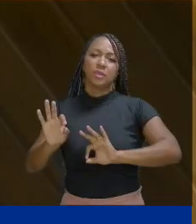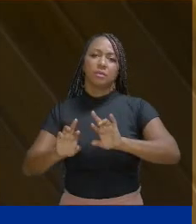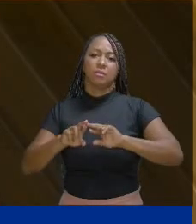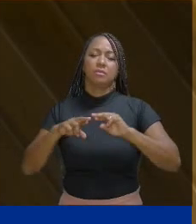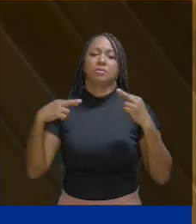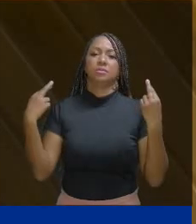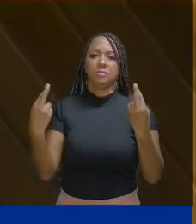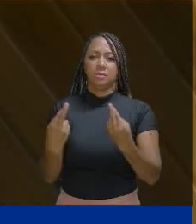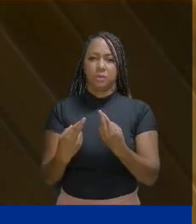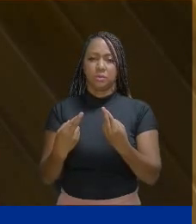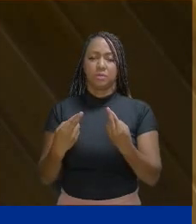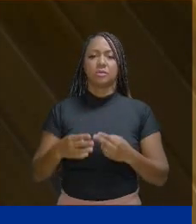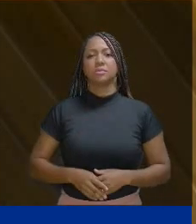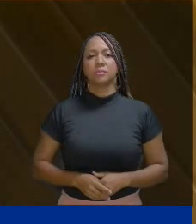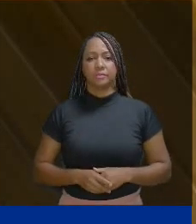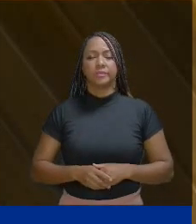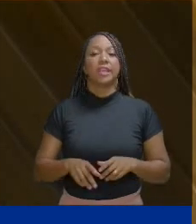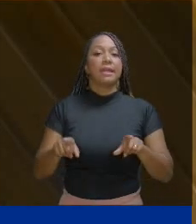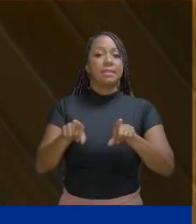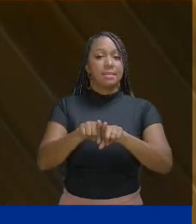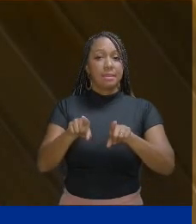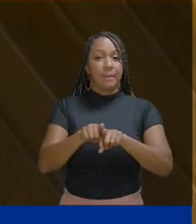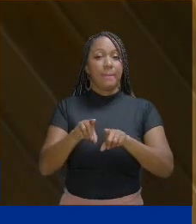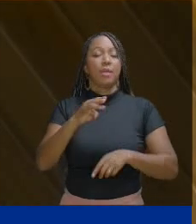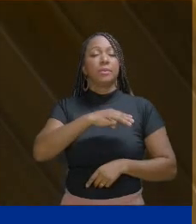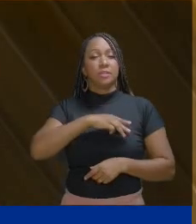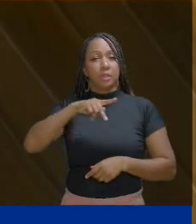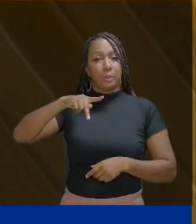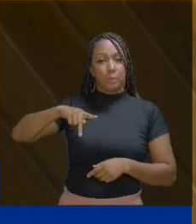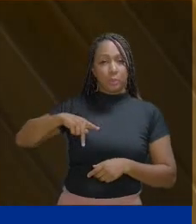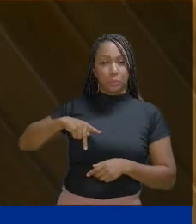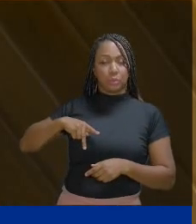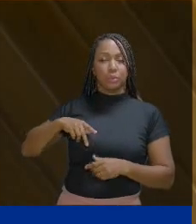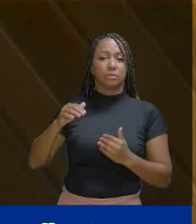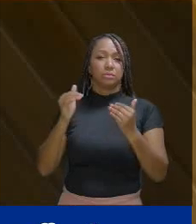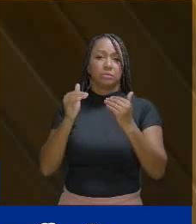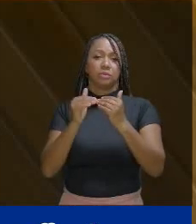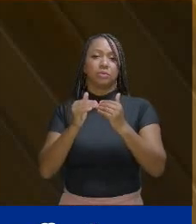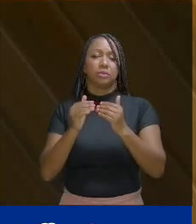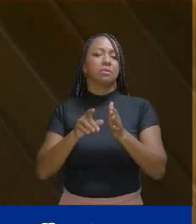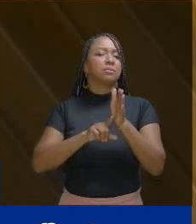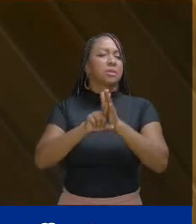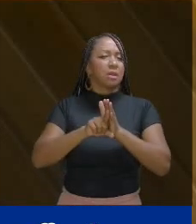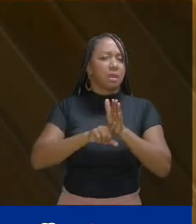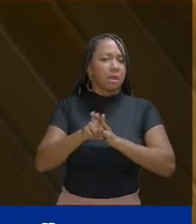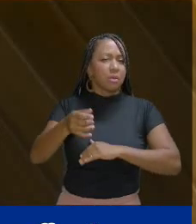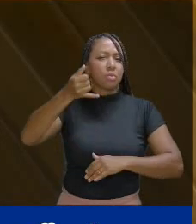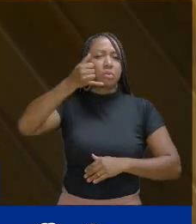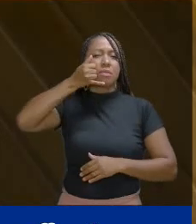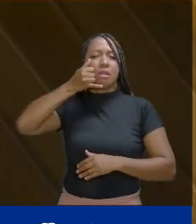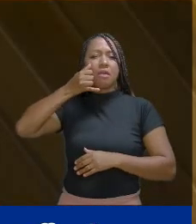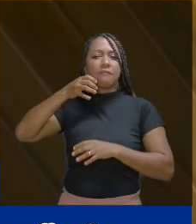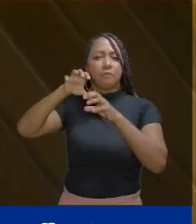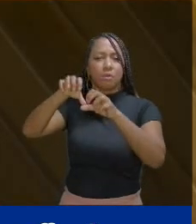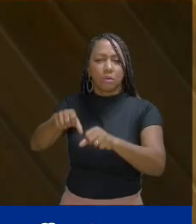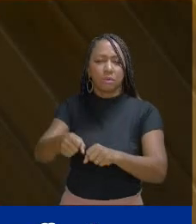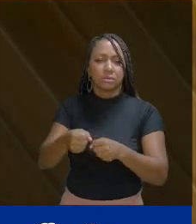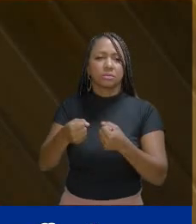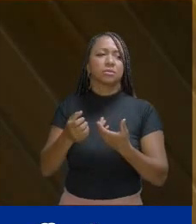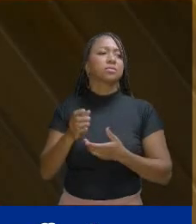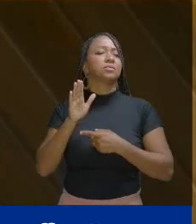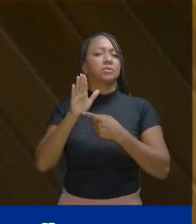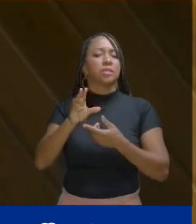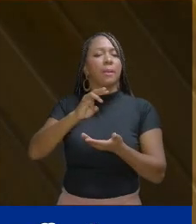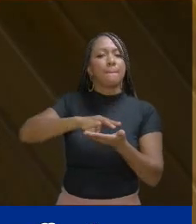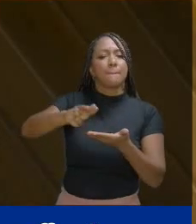de reuniões. Ainda segundo o MPE, a análise do celular apreendido revelou mensagens que